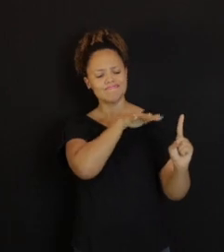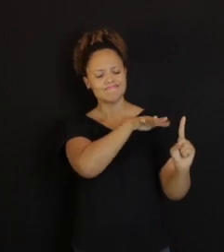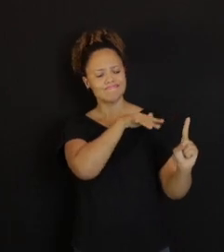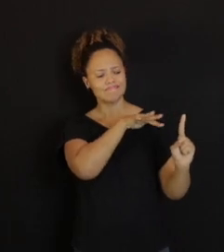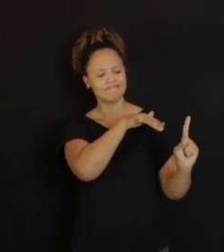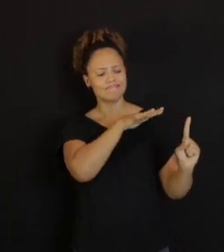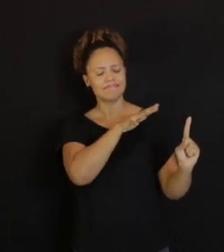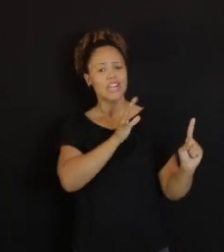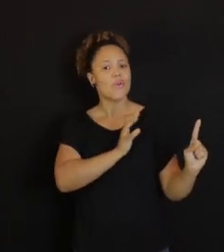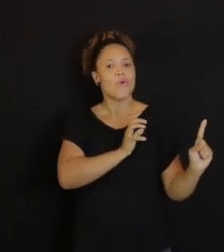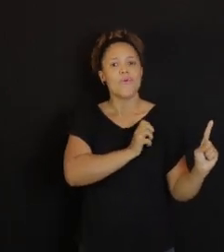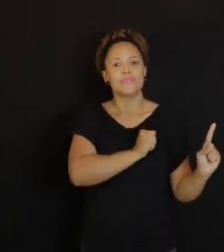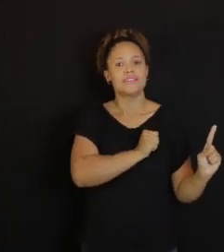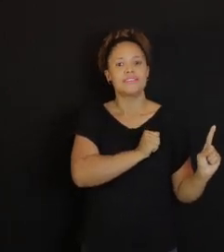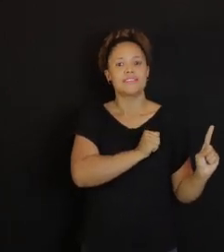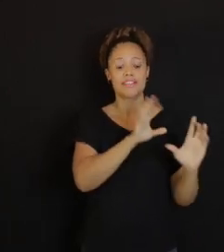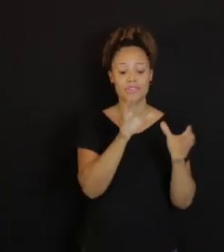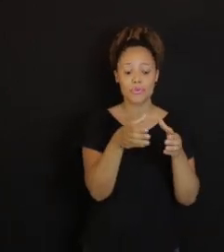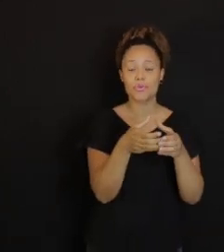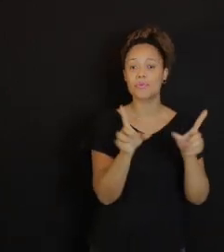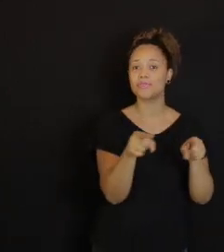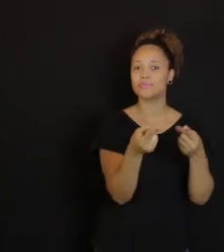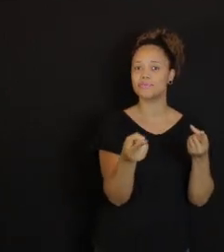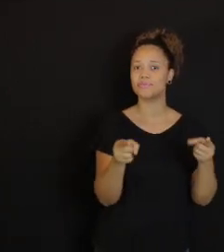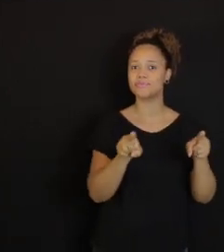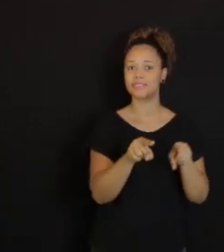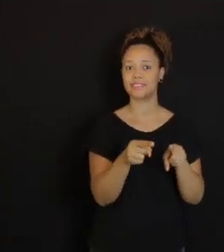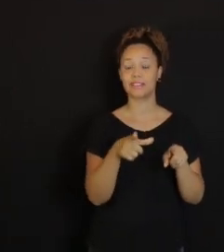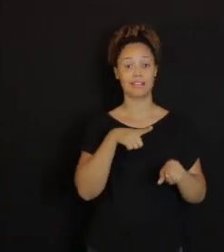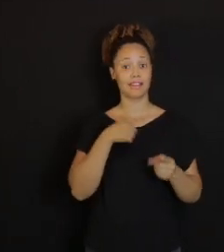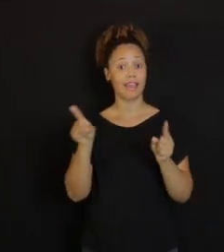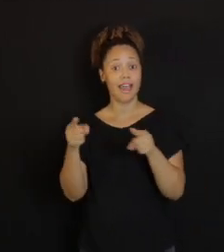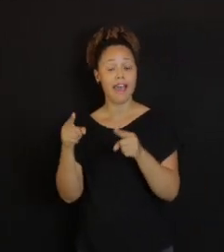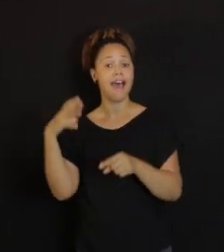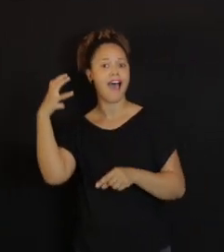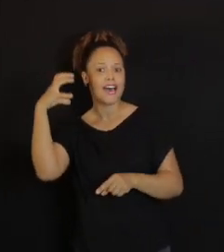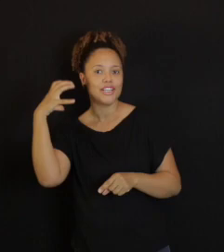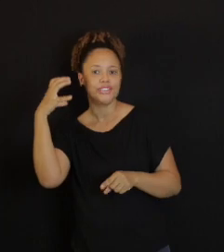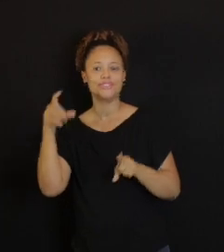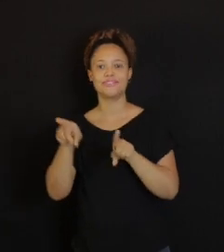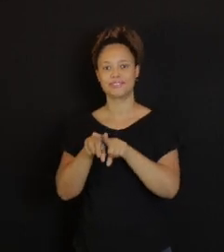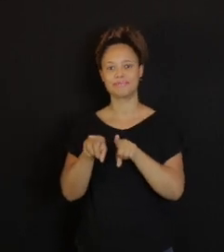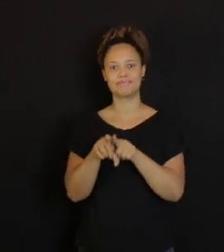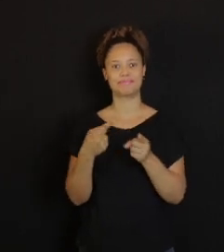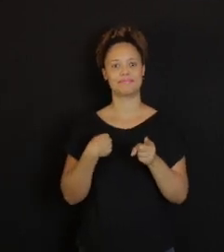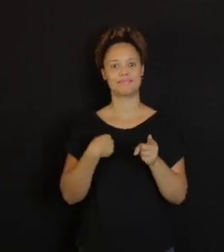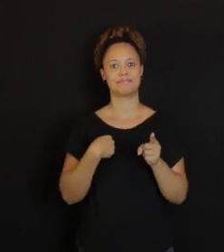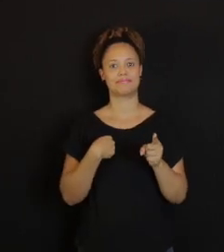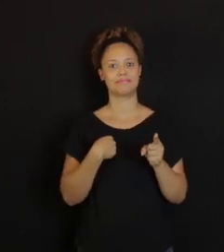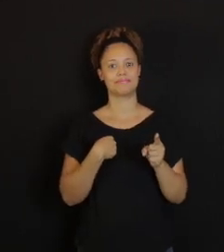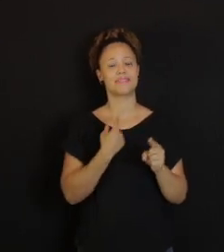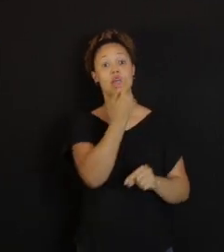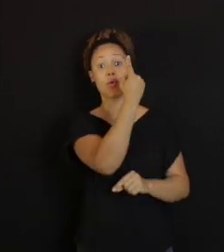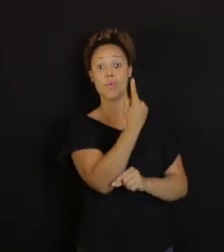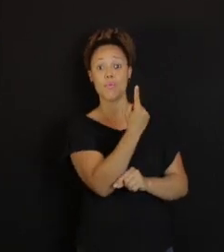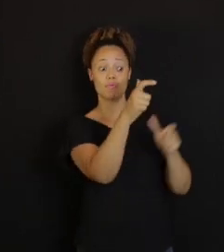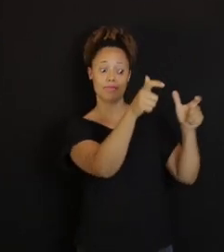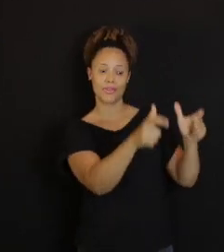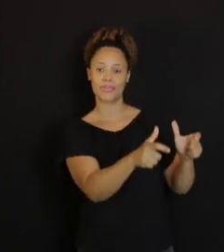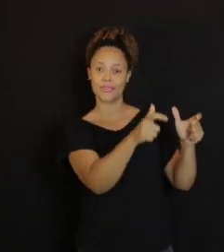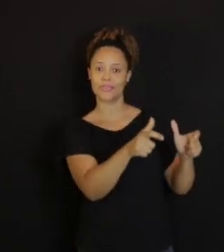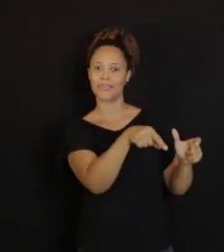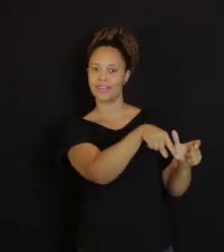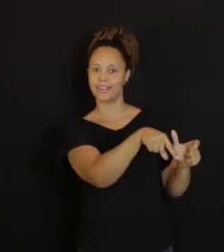interessar pelos arranjos das orquestras e rádio também. Mas, assim, eu devo tudo ao meu começo a uma instituição